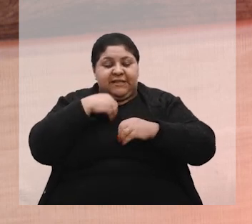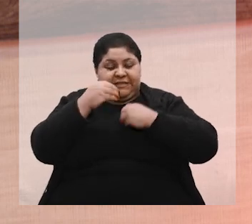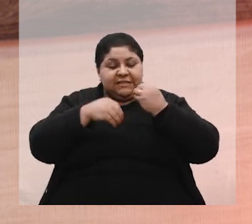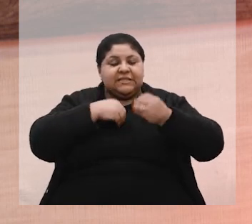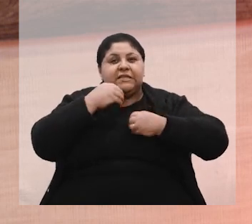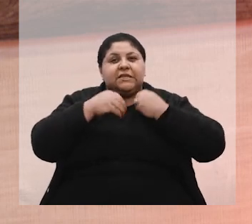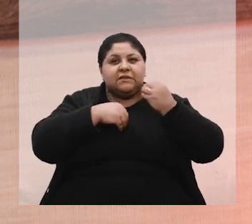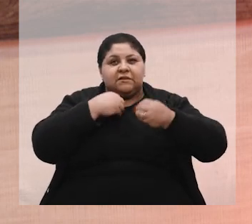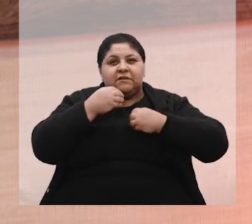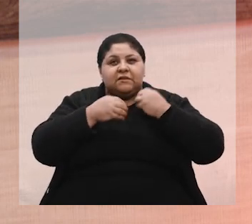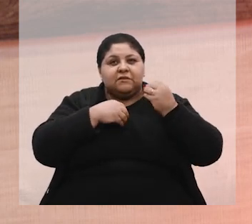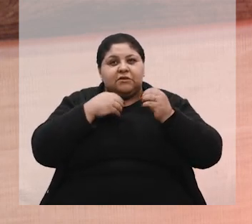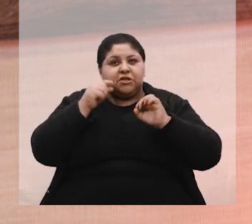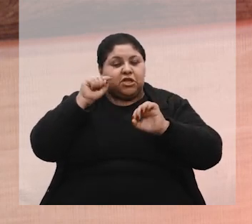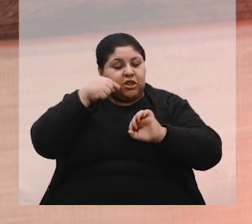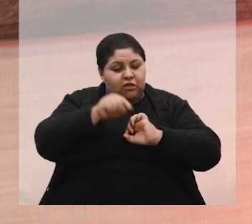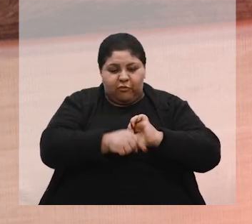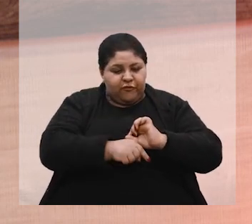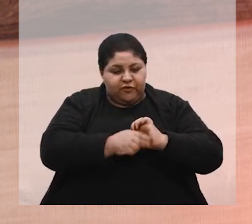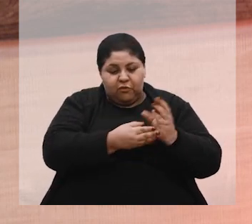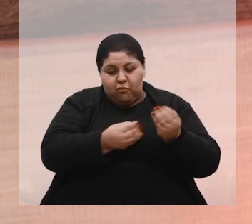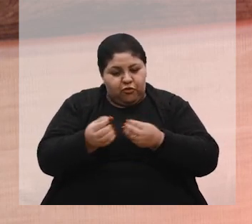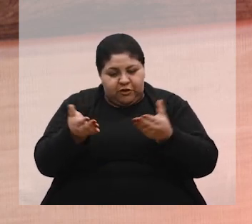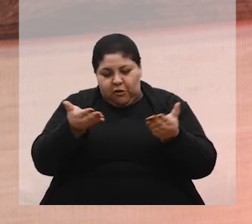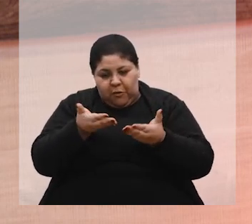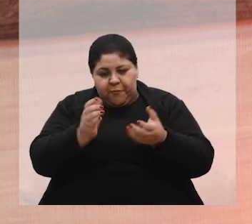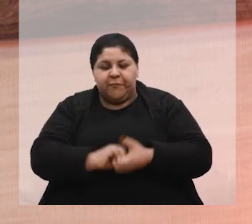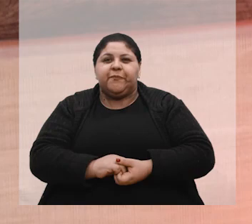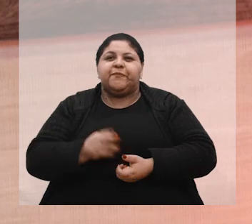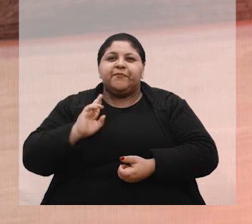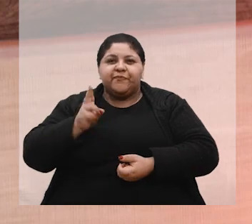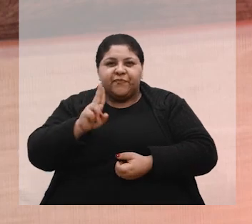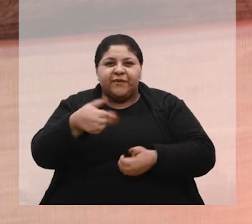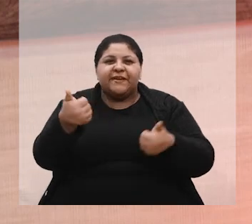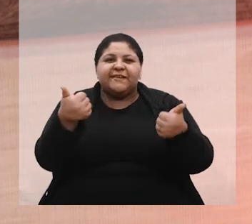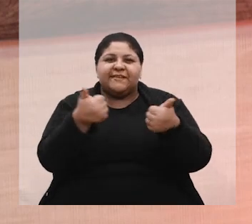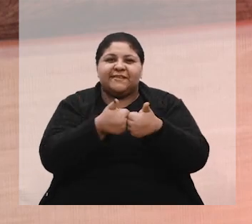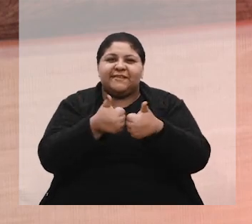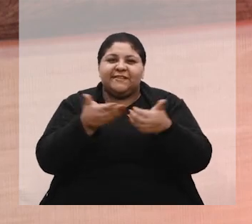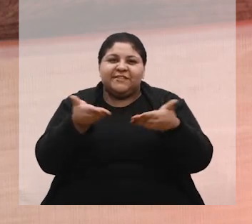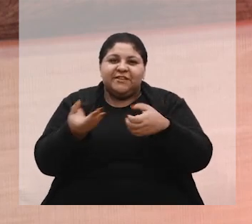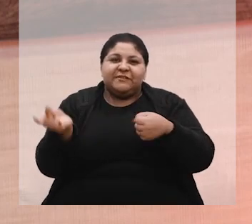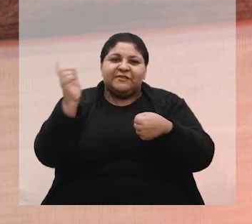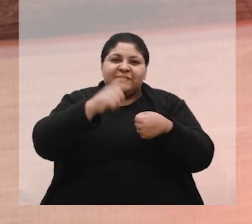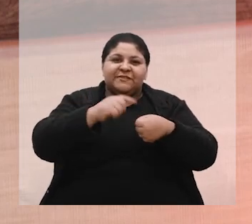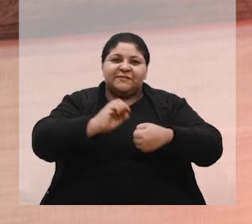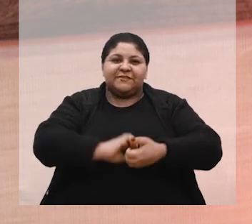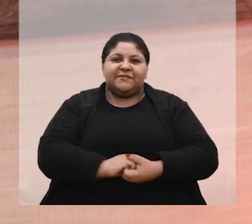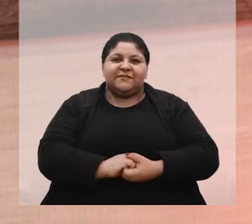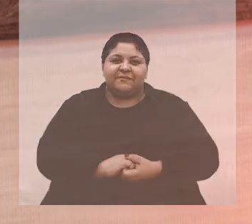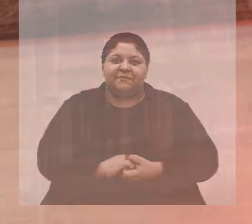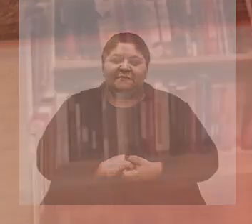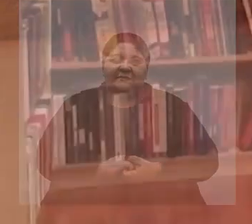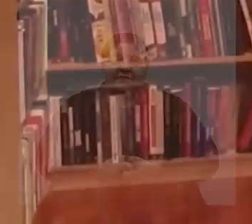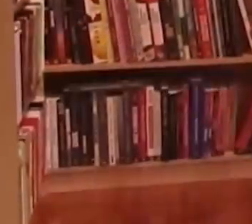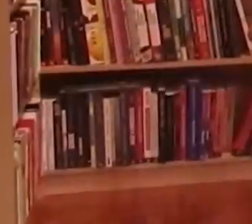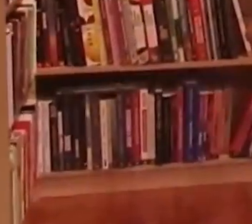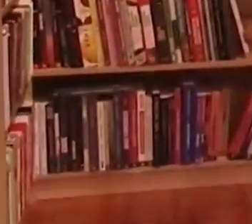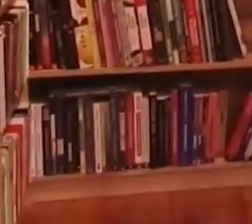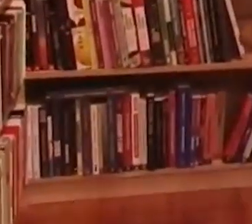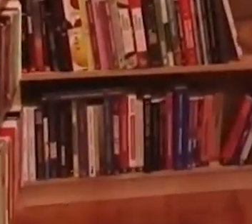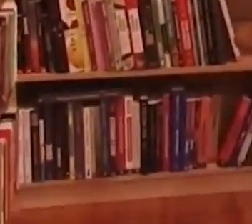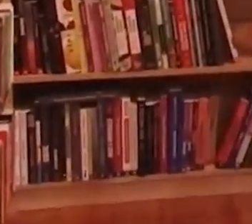sentimentos que, mal bem, nós não nos aprofundamos tanto ainda. Então, continue conosco, já voltamos.